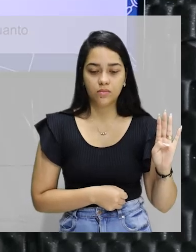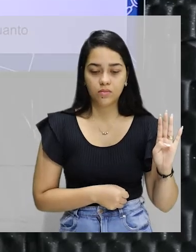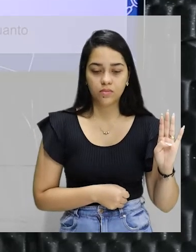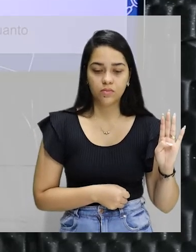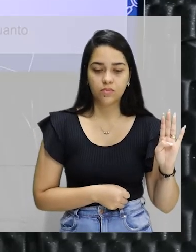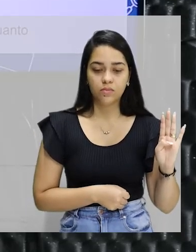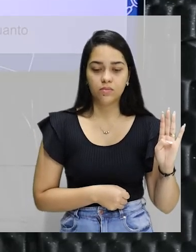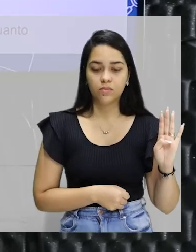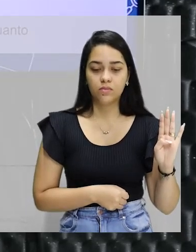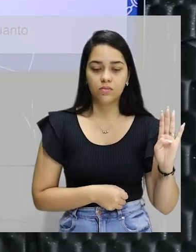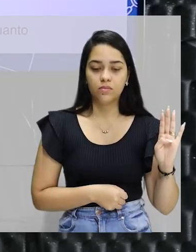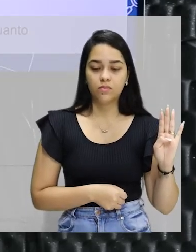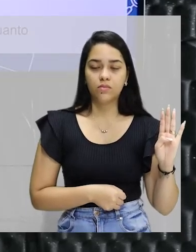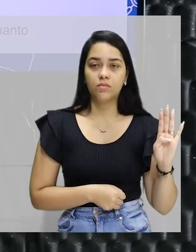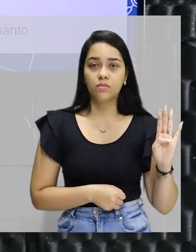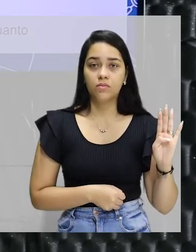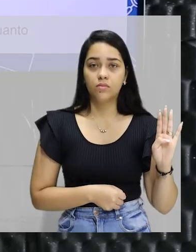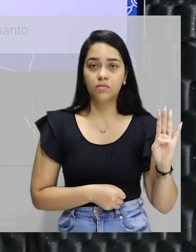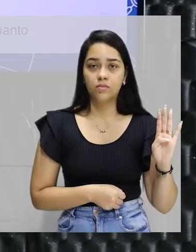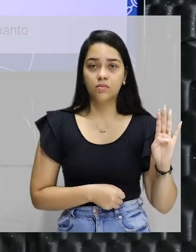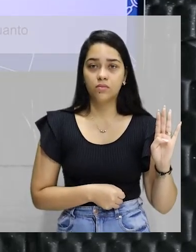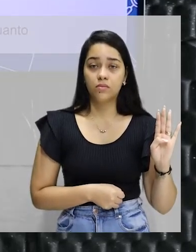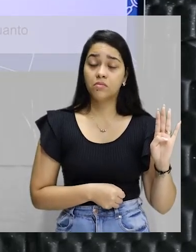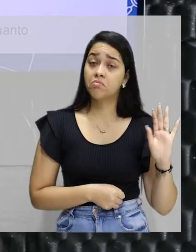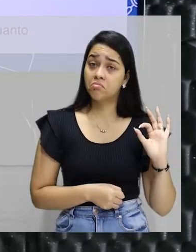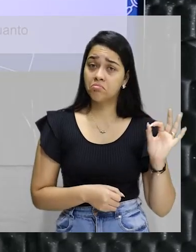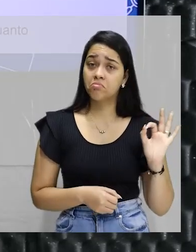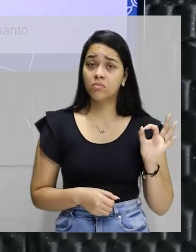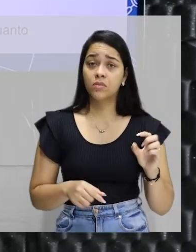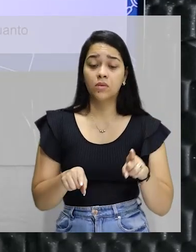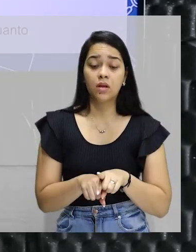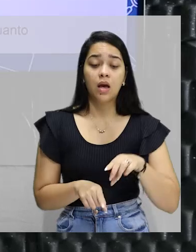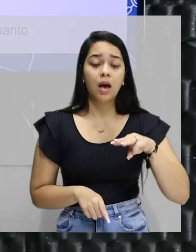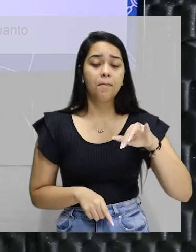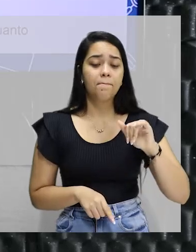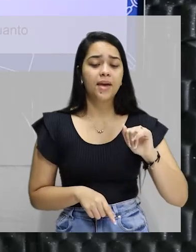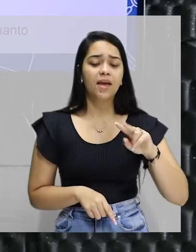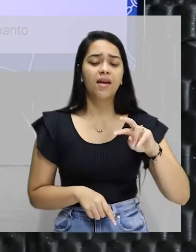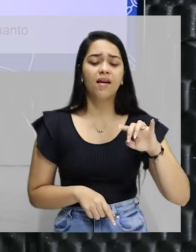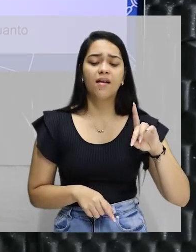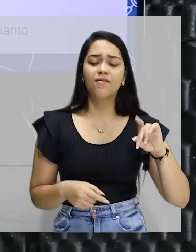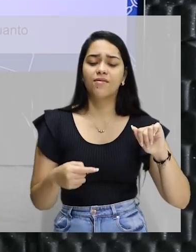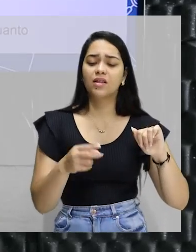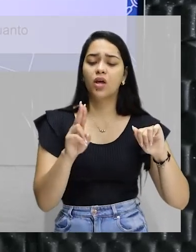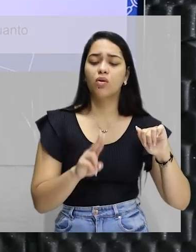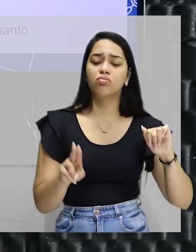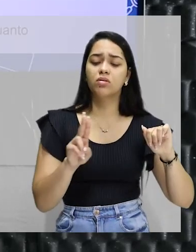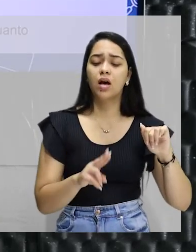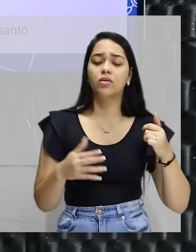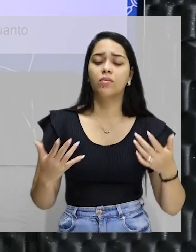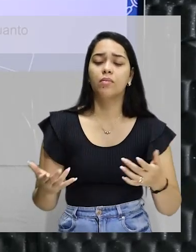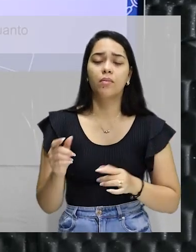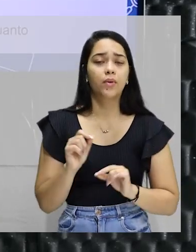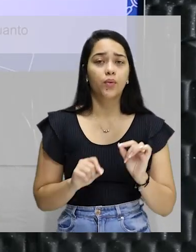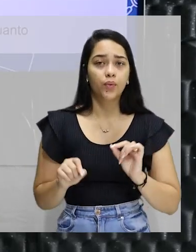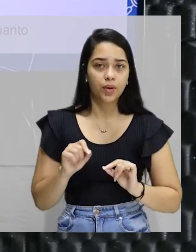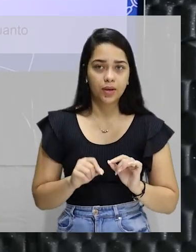de 25 anos. Correto. A meia-vida, turminha, é o tempo necessário para que